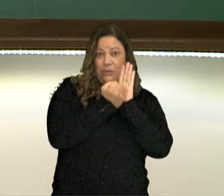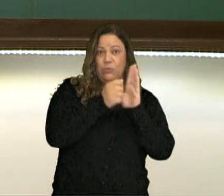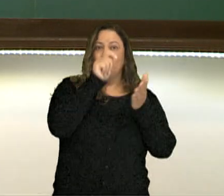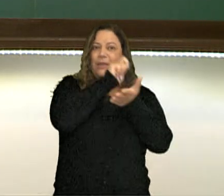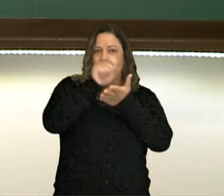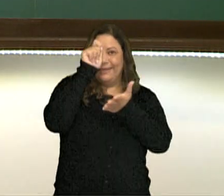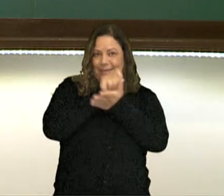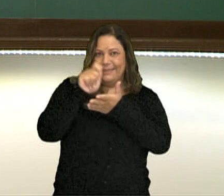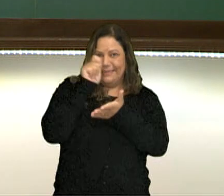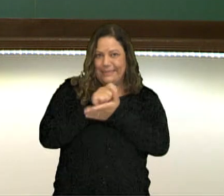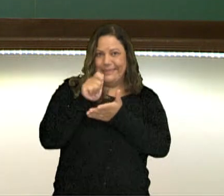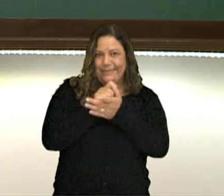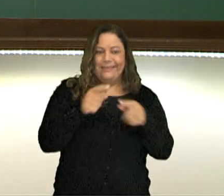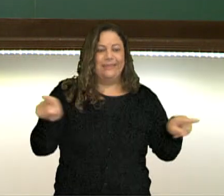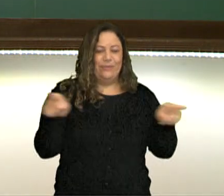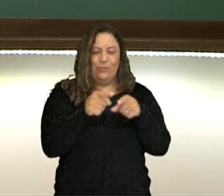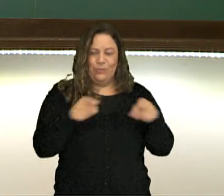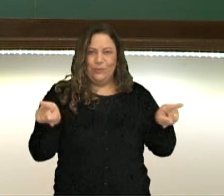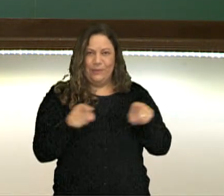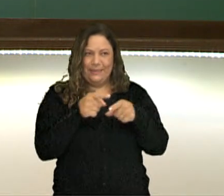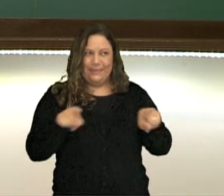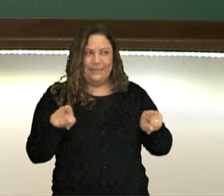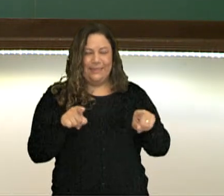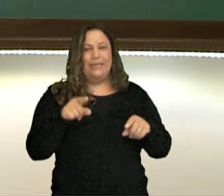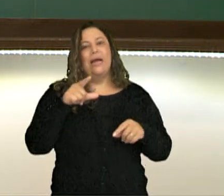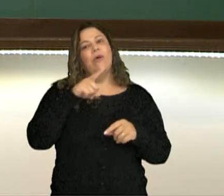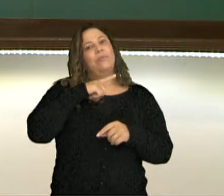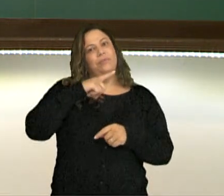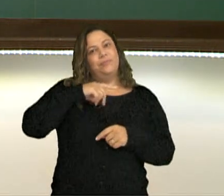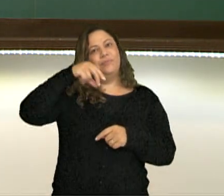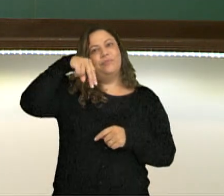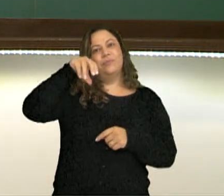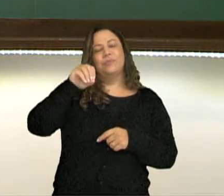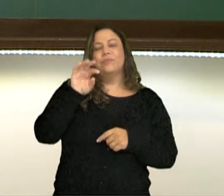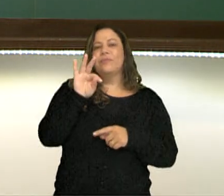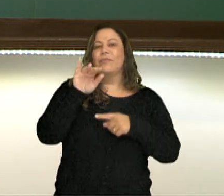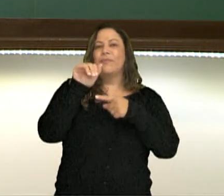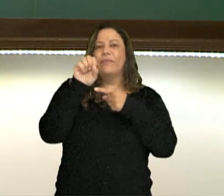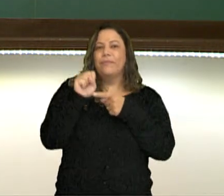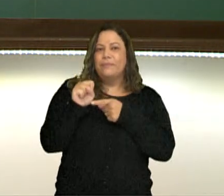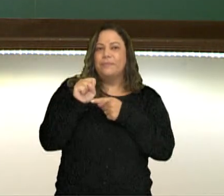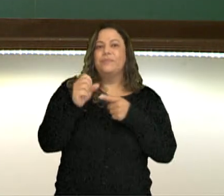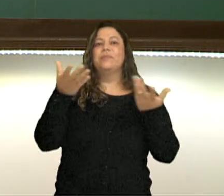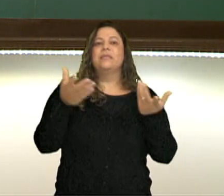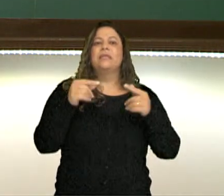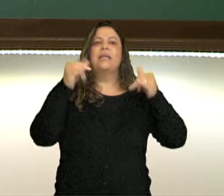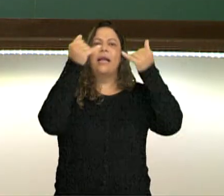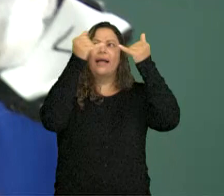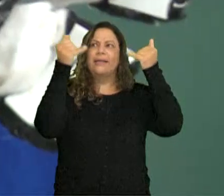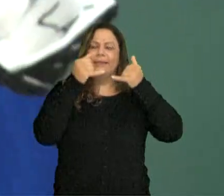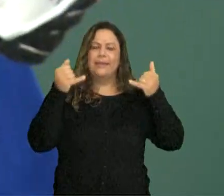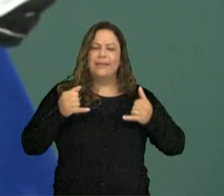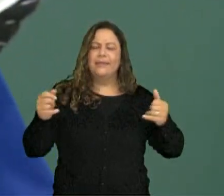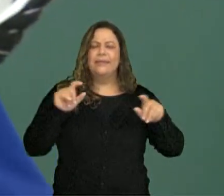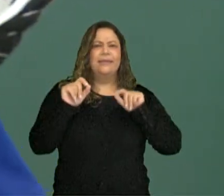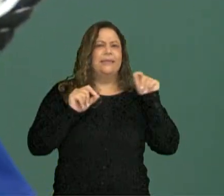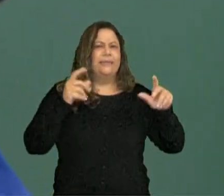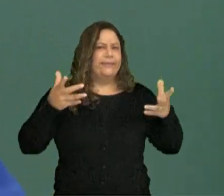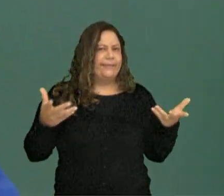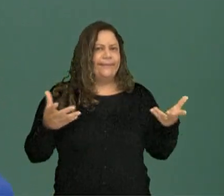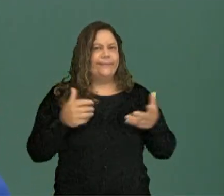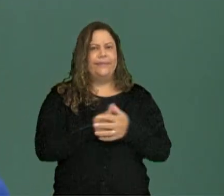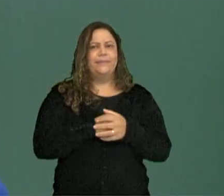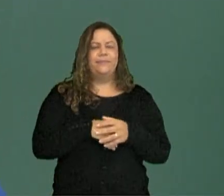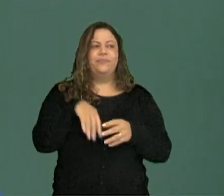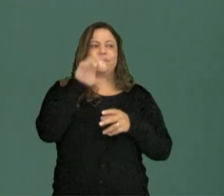Então, aqui, como a professora mostrou, então tem as notas, né? A clave vai indicar em que linha vai estar. Então, por exemplo, a clave